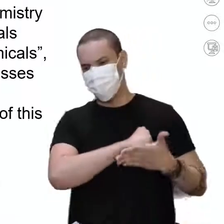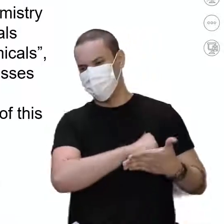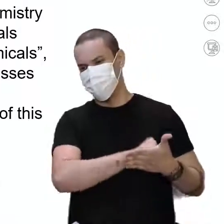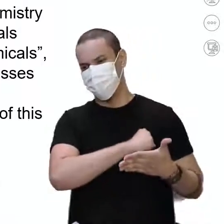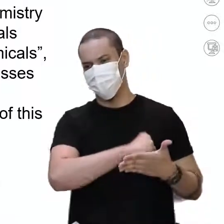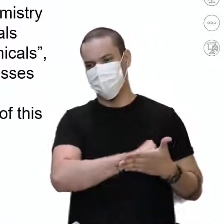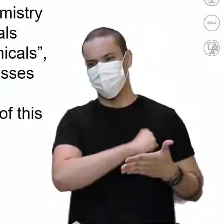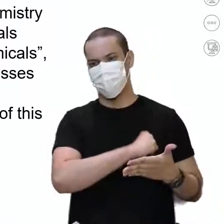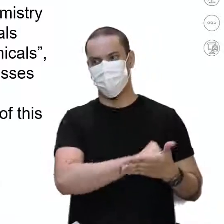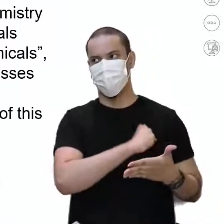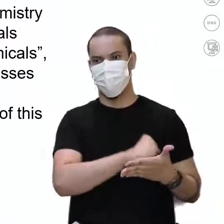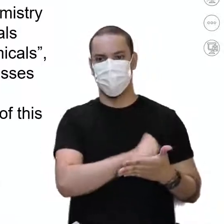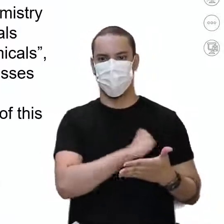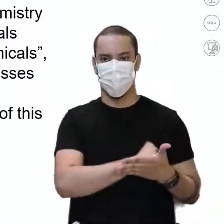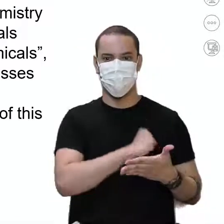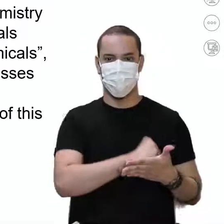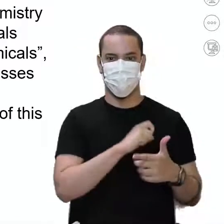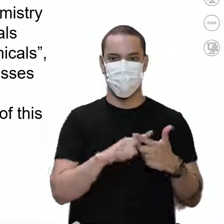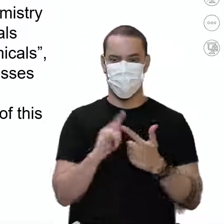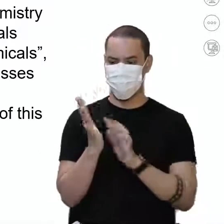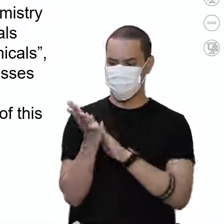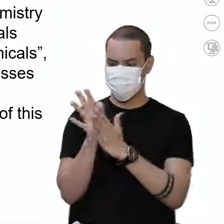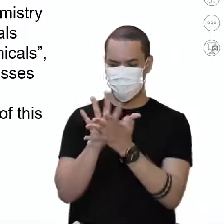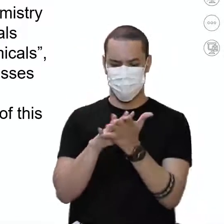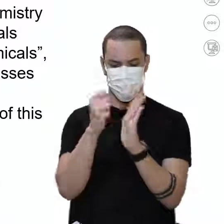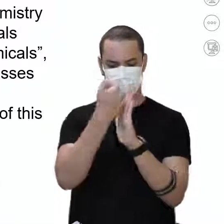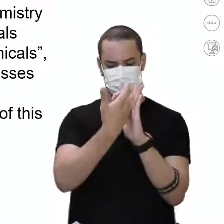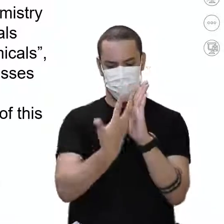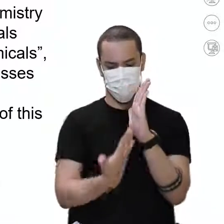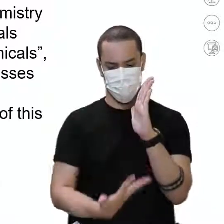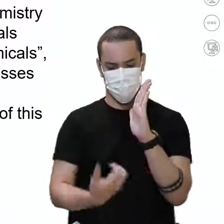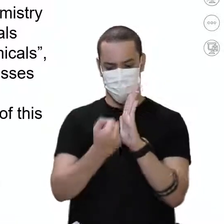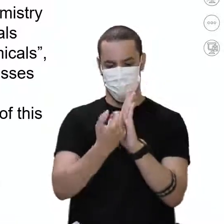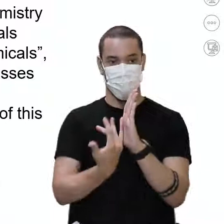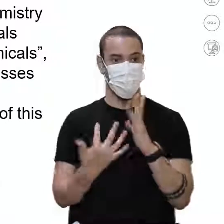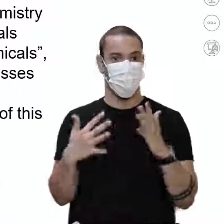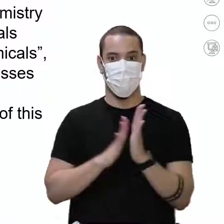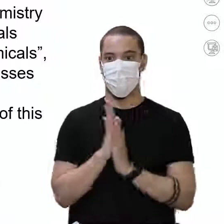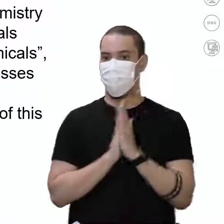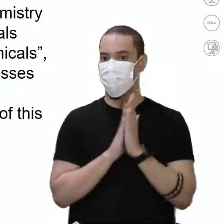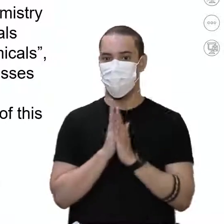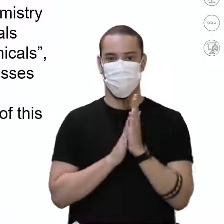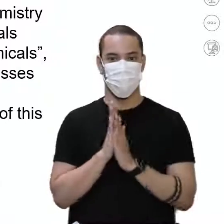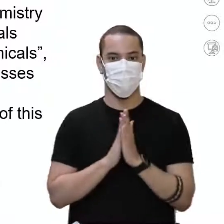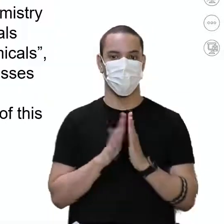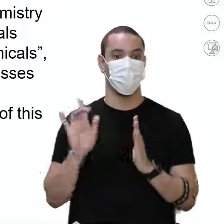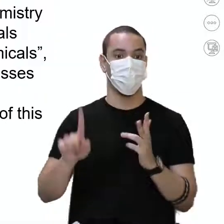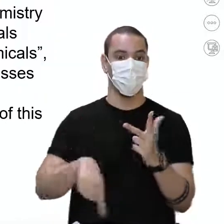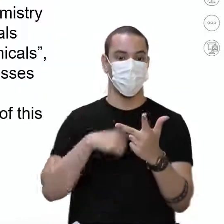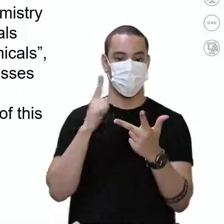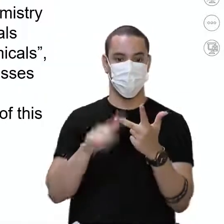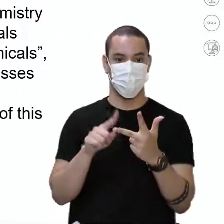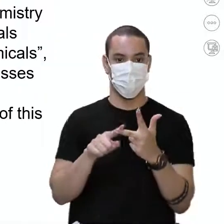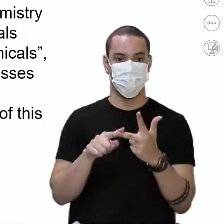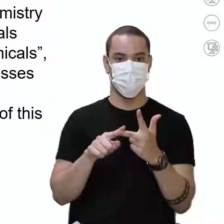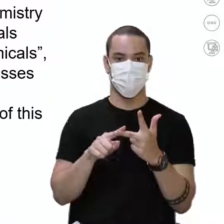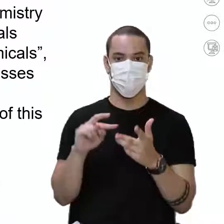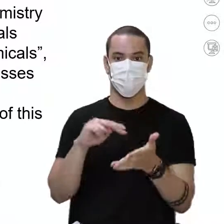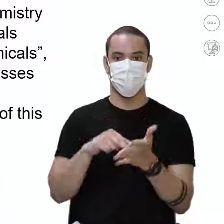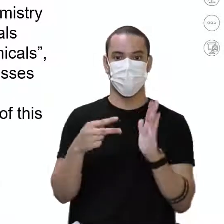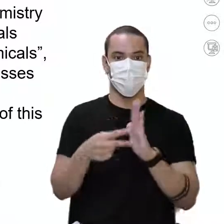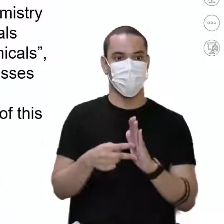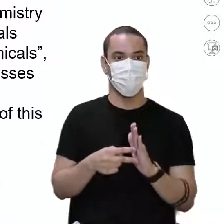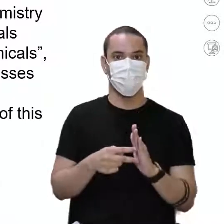acelerado, sweaty palms, as mãos suadas, e flushed skin, que é a